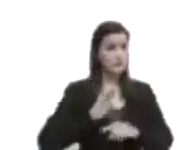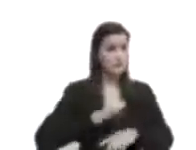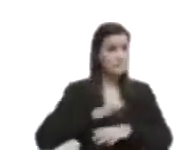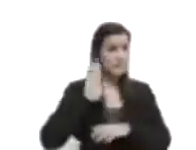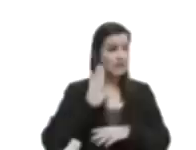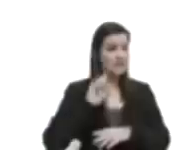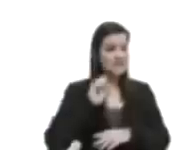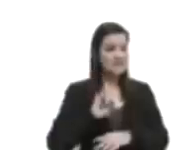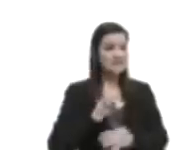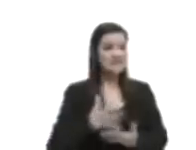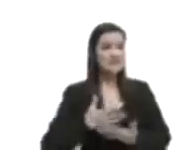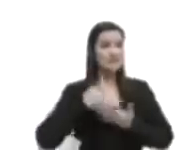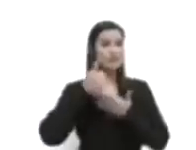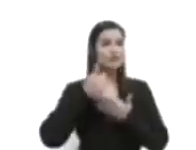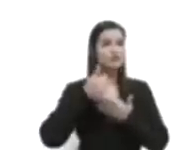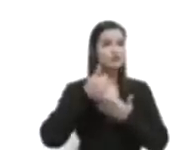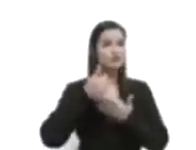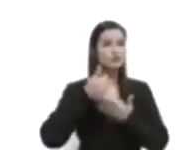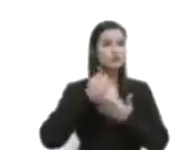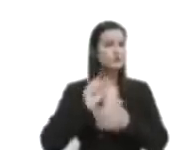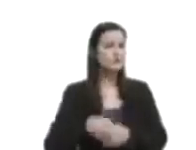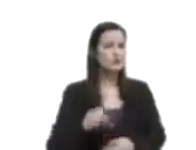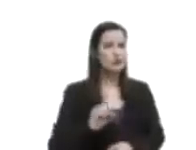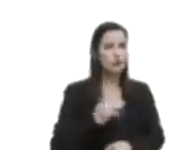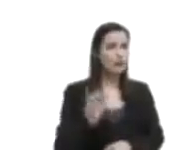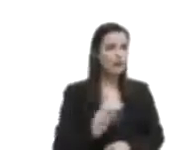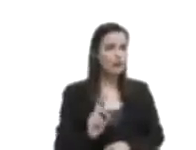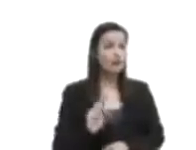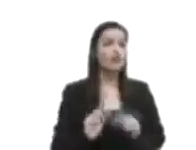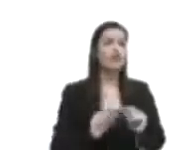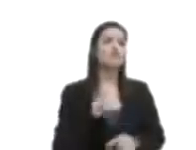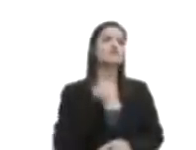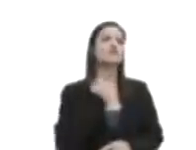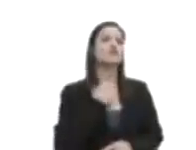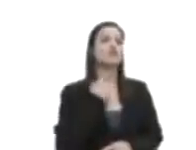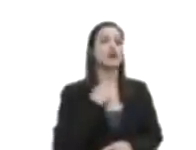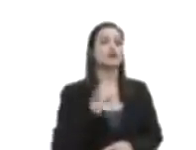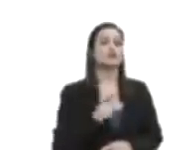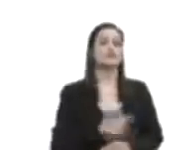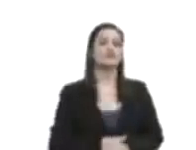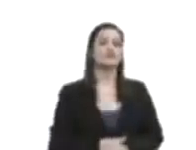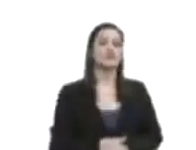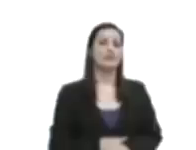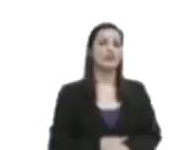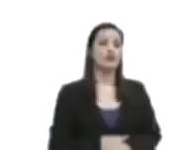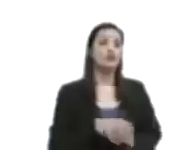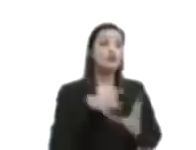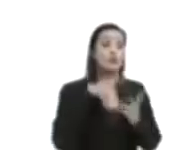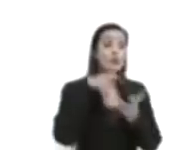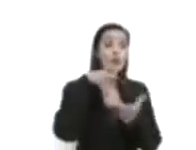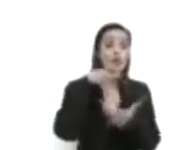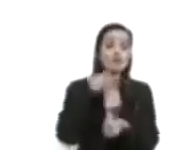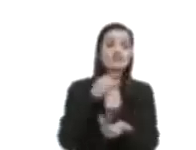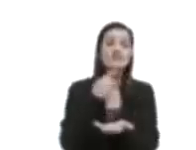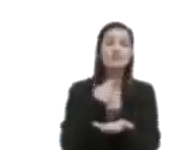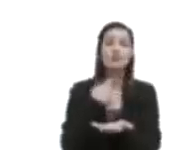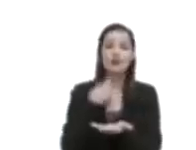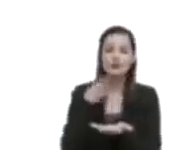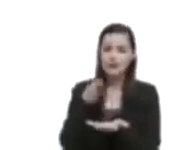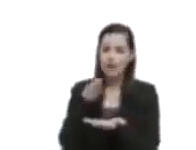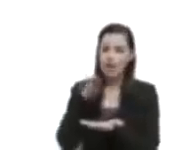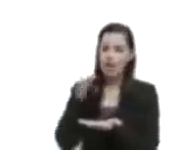ou não? Sua vontade. Nós tínhamos desejos no mundo, inclinações. Quando